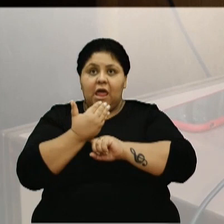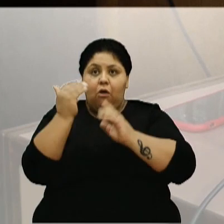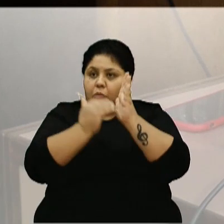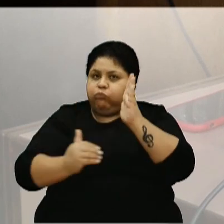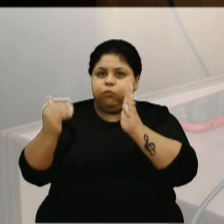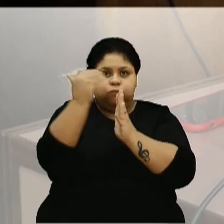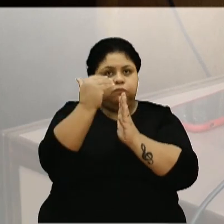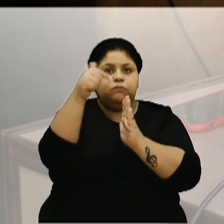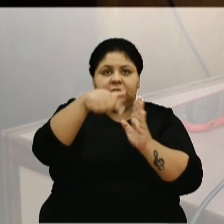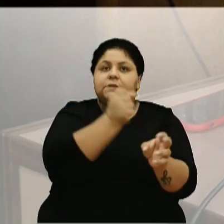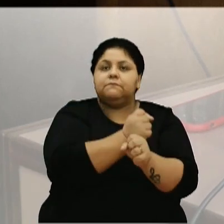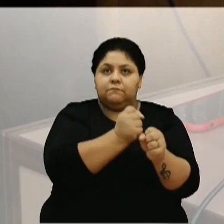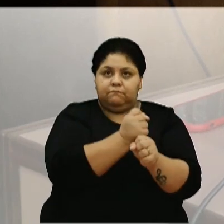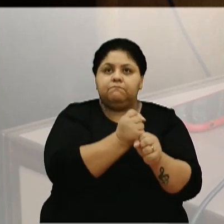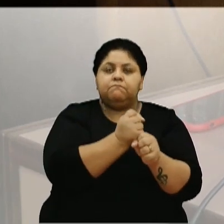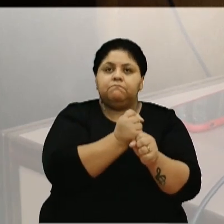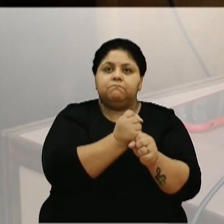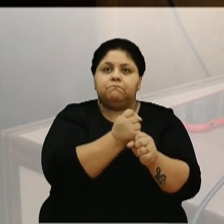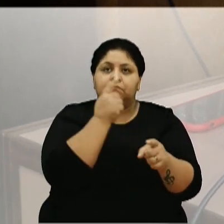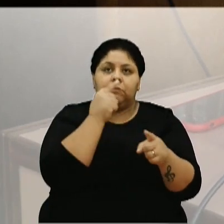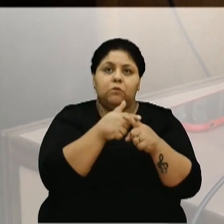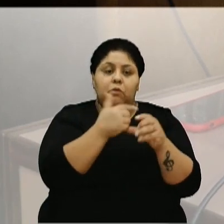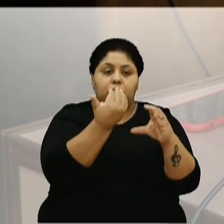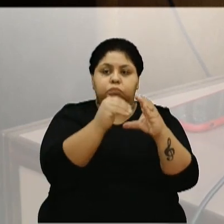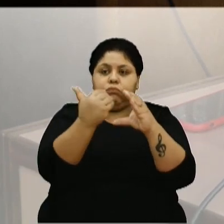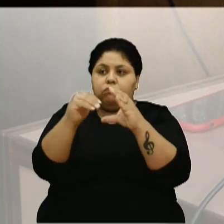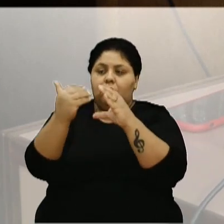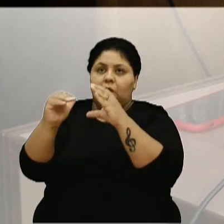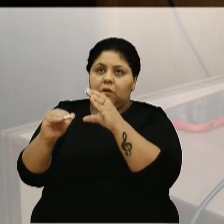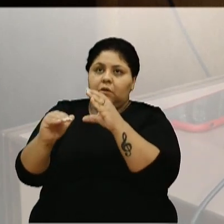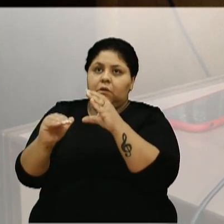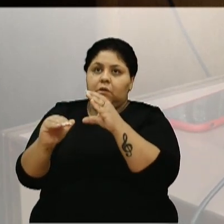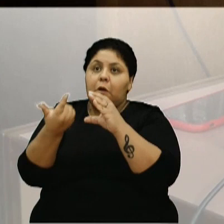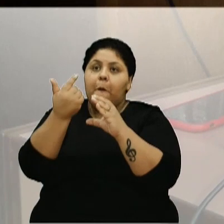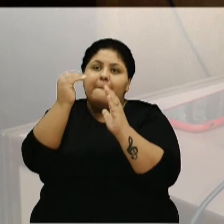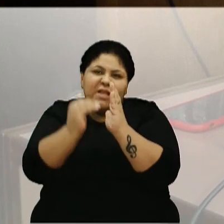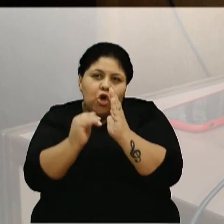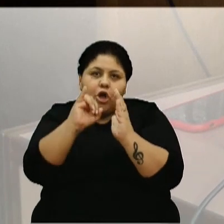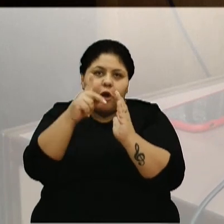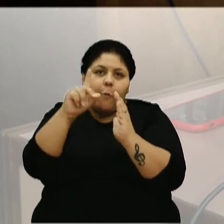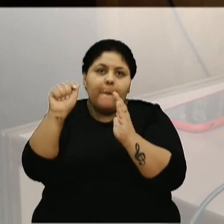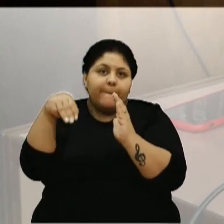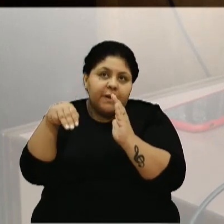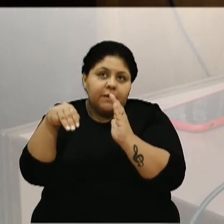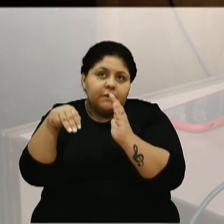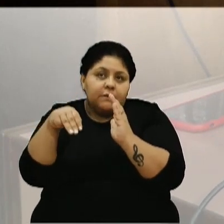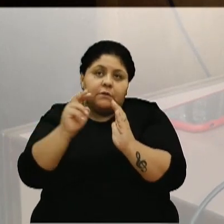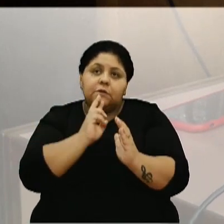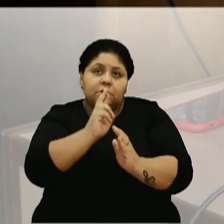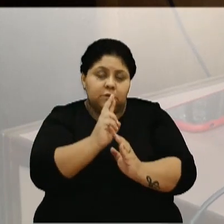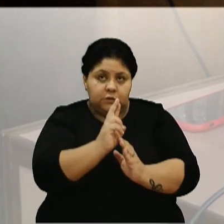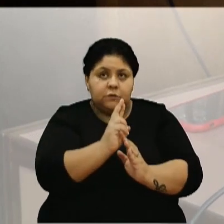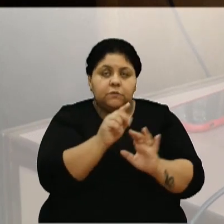superávit também esse ano, devido aos repasses a menor ao IPAM. E em resposta a isso, falar